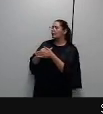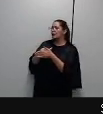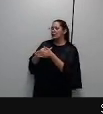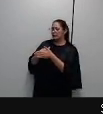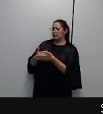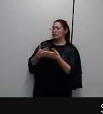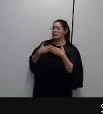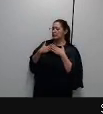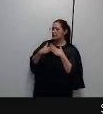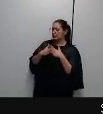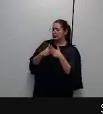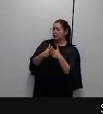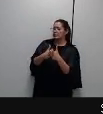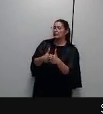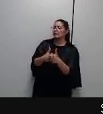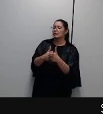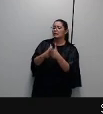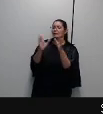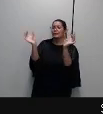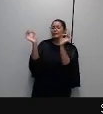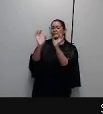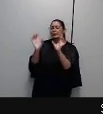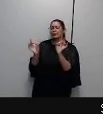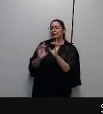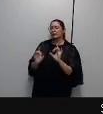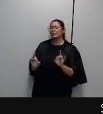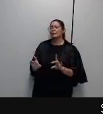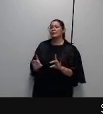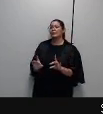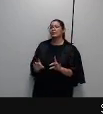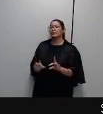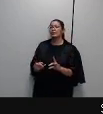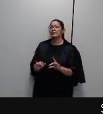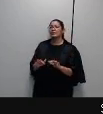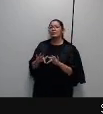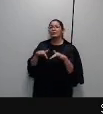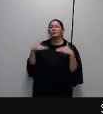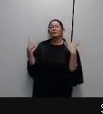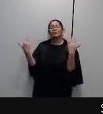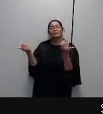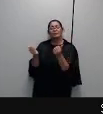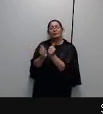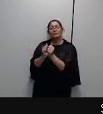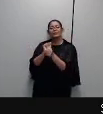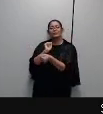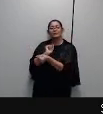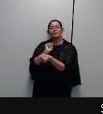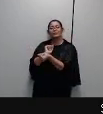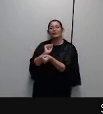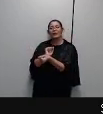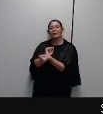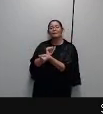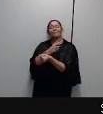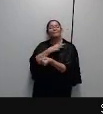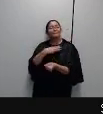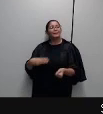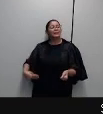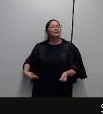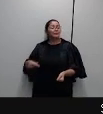especial ou pedido de visto todos os demais estão aguardando minis Benedito com a palavra